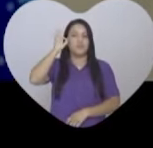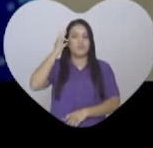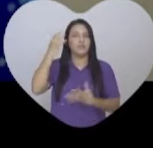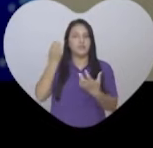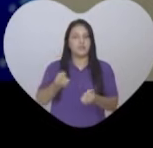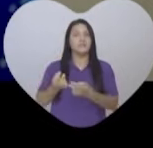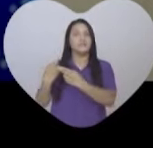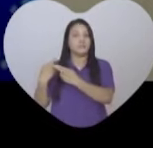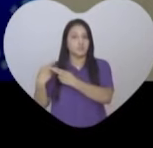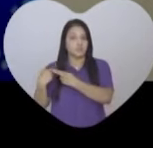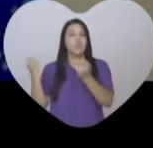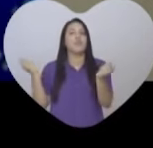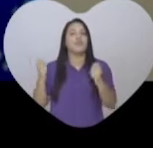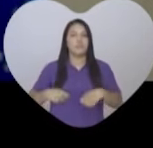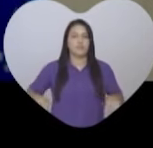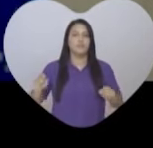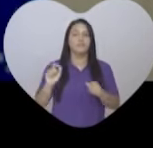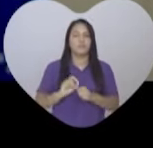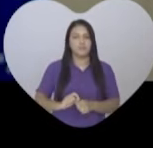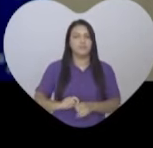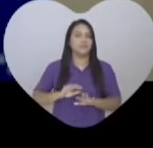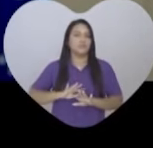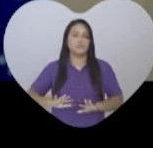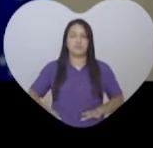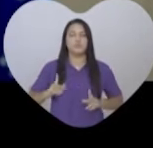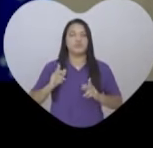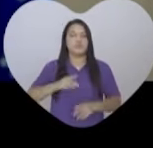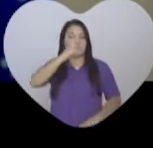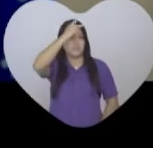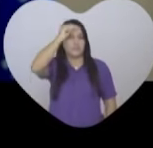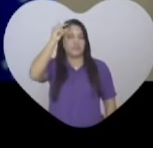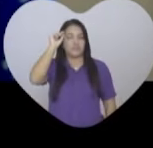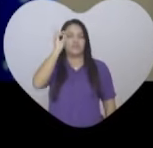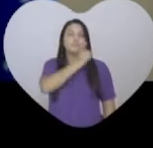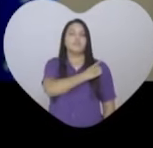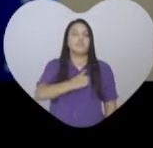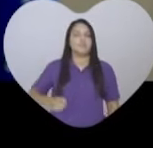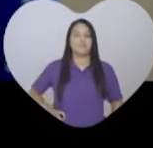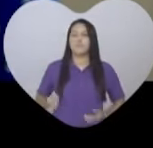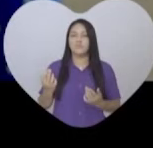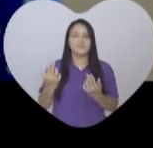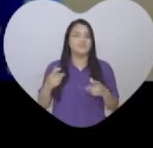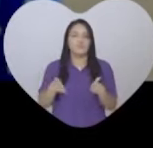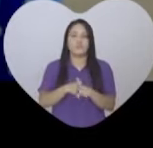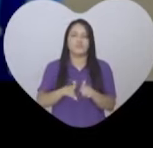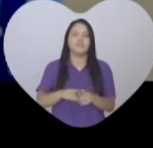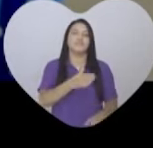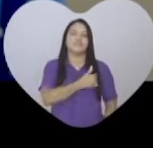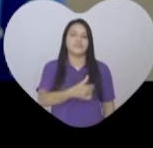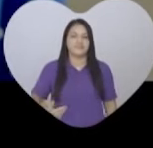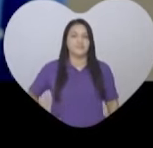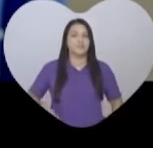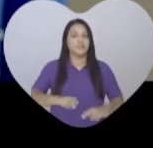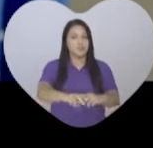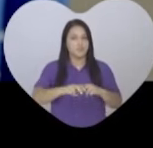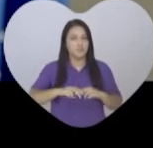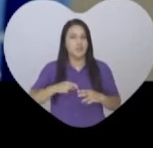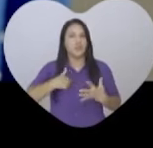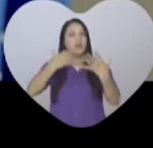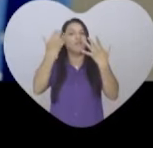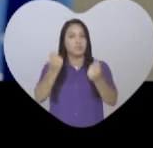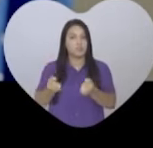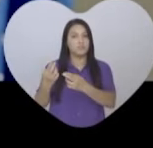porque eu aprendi desde cedo a só assumir compromissos que posso cumprir. Foi assim como prefeito, como deputado e é assim também como